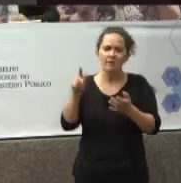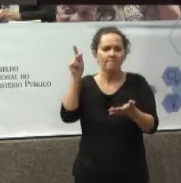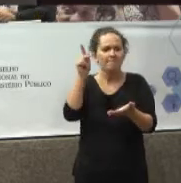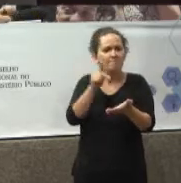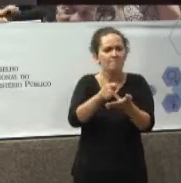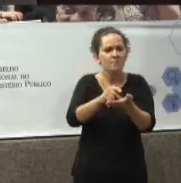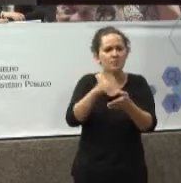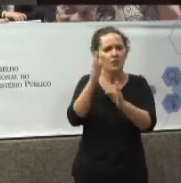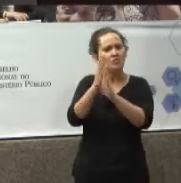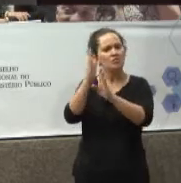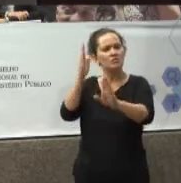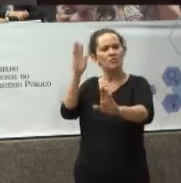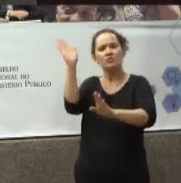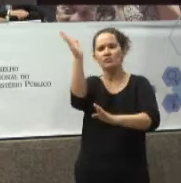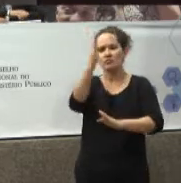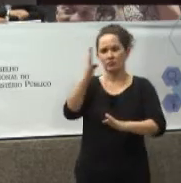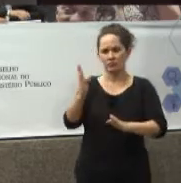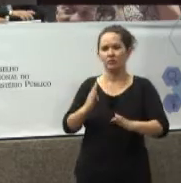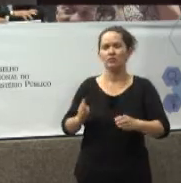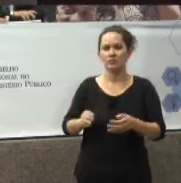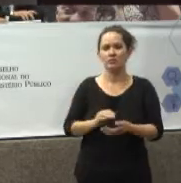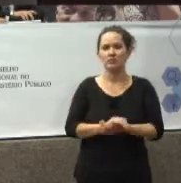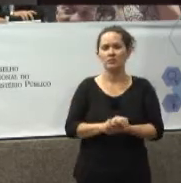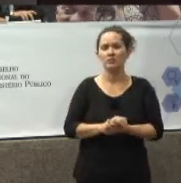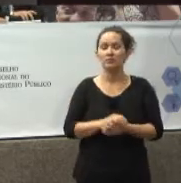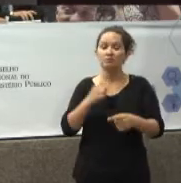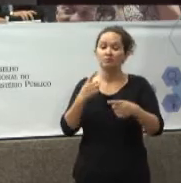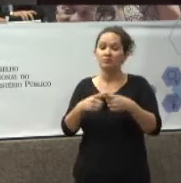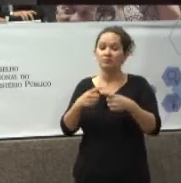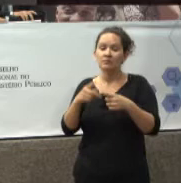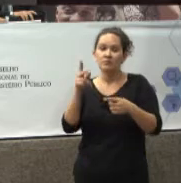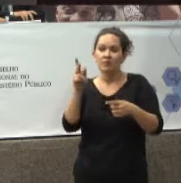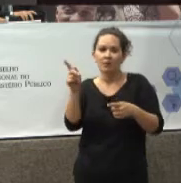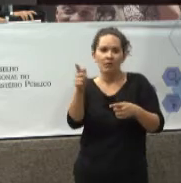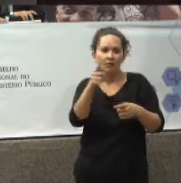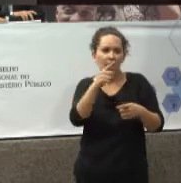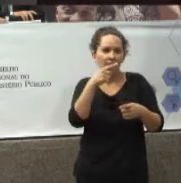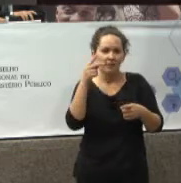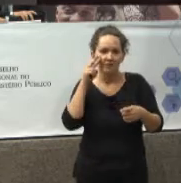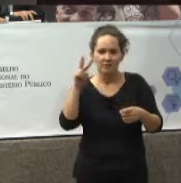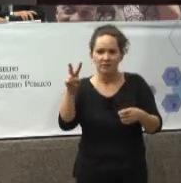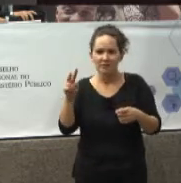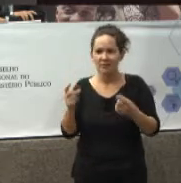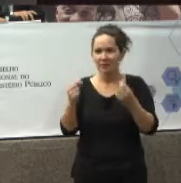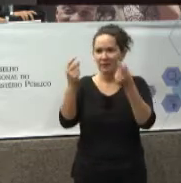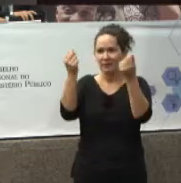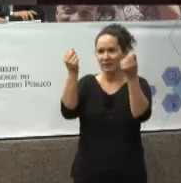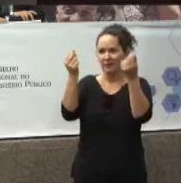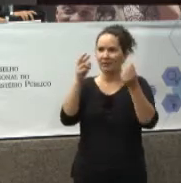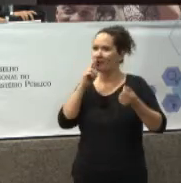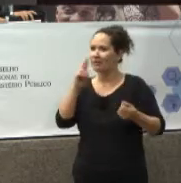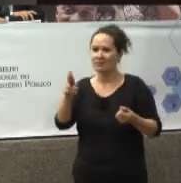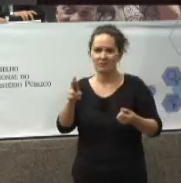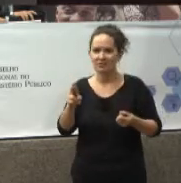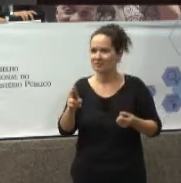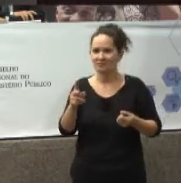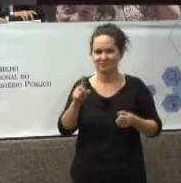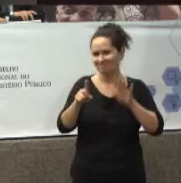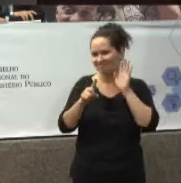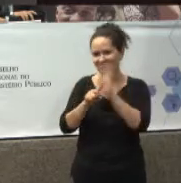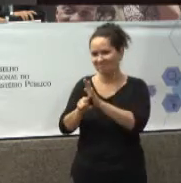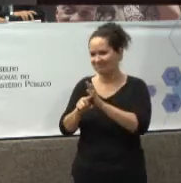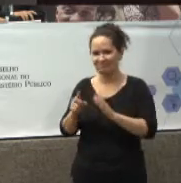espera aqui no brasil porque como a gente viu aumentar custo não resolve aumentar a oferta não resolve então o que eu posso